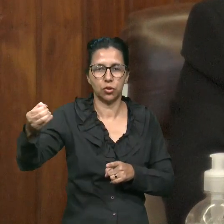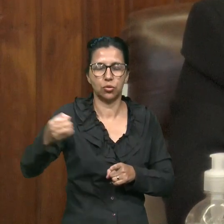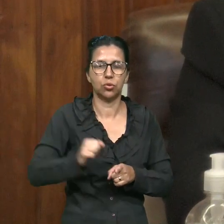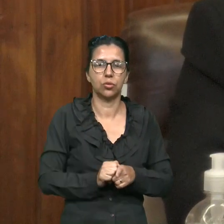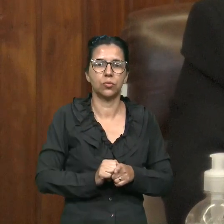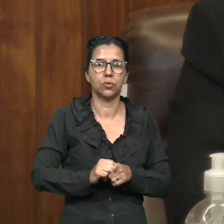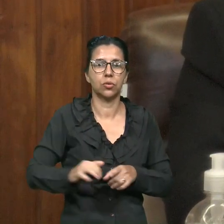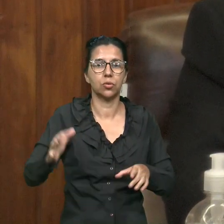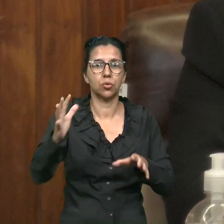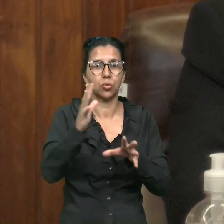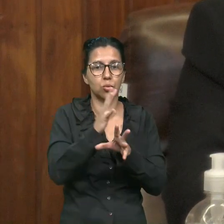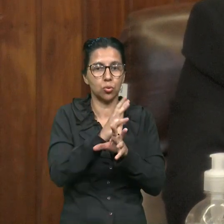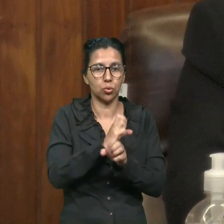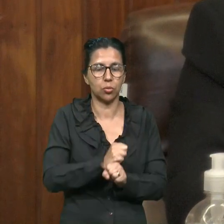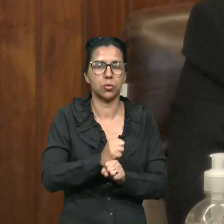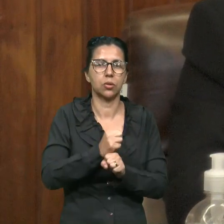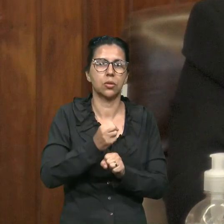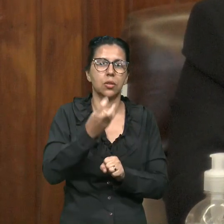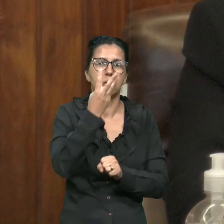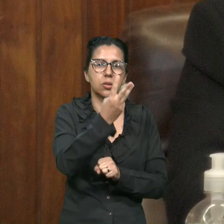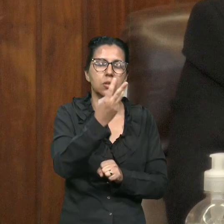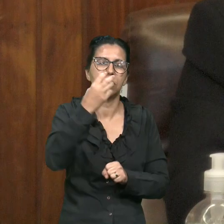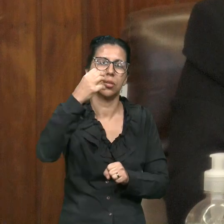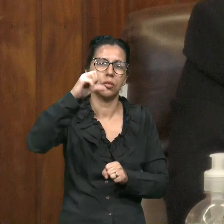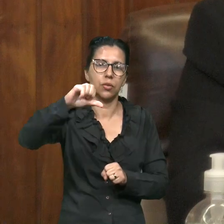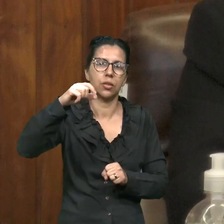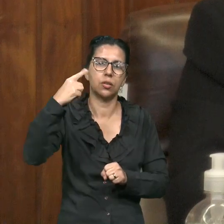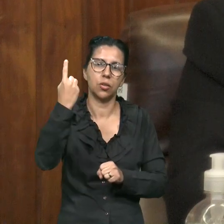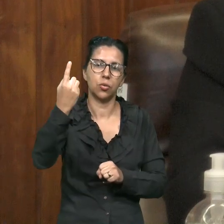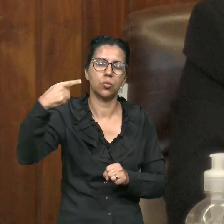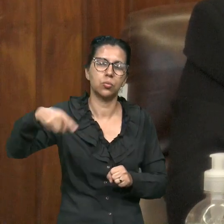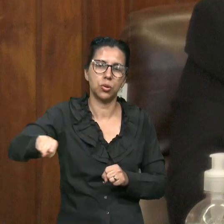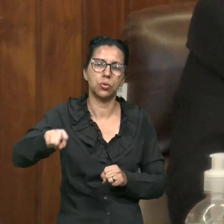R$ 7.620,86. Valor até o momento